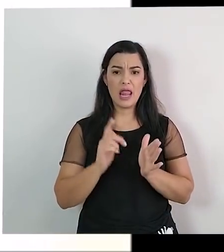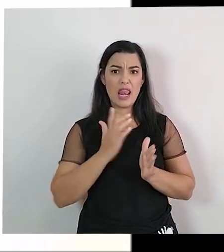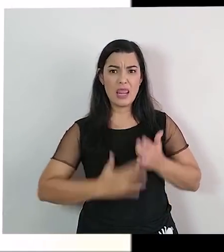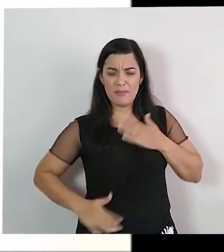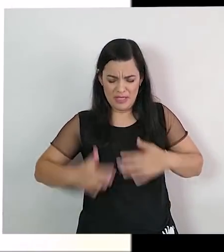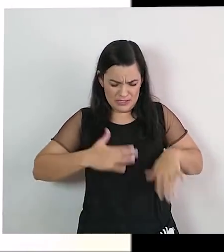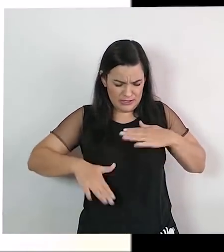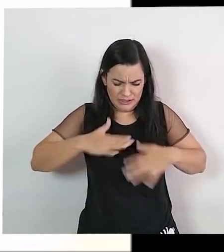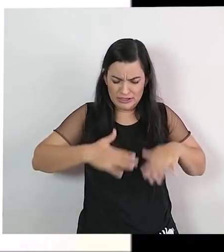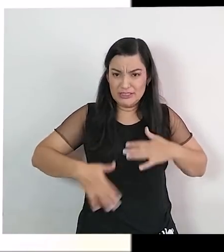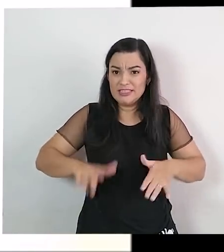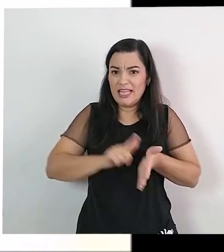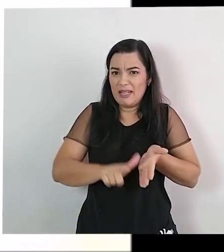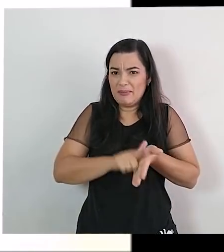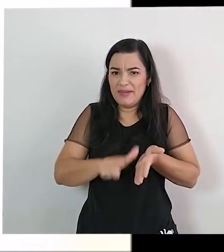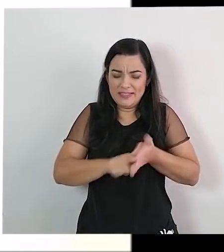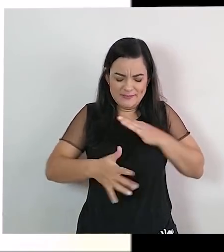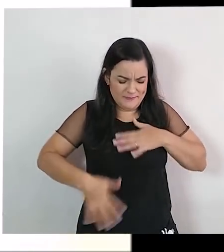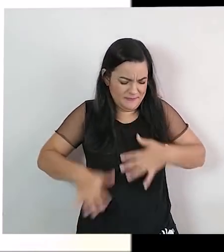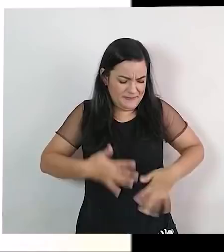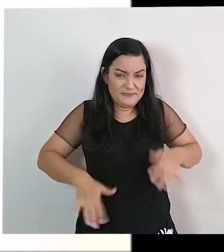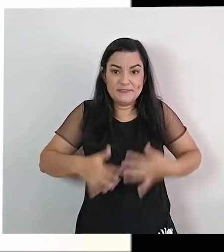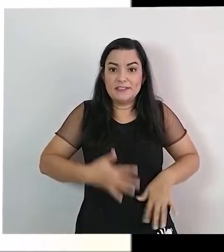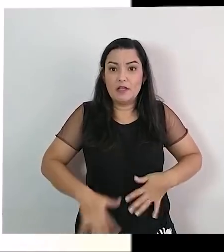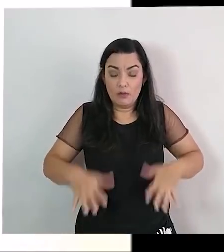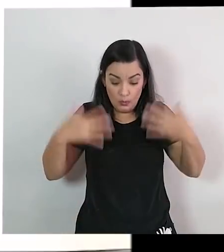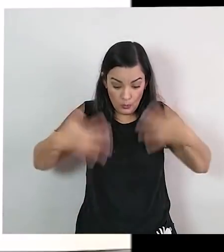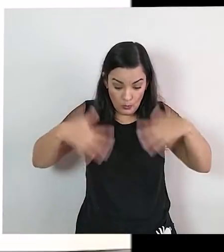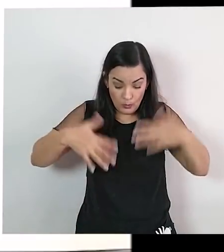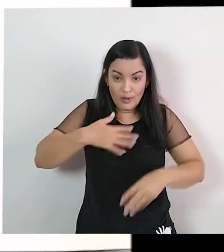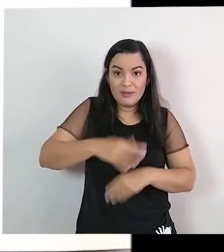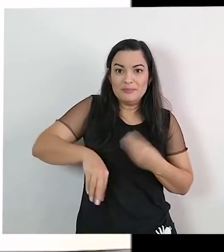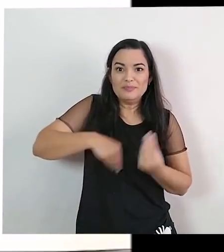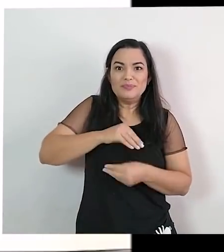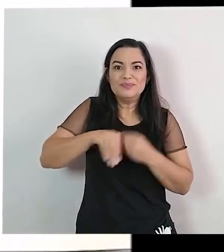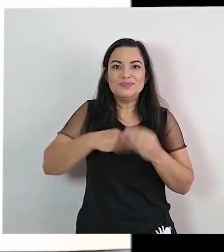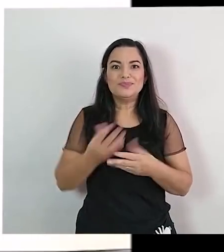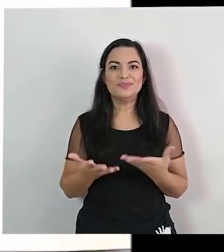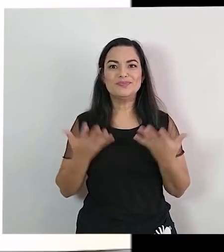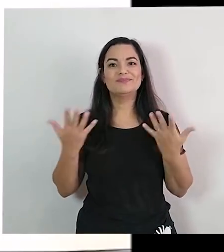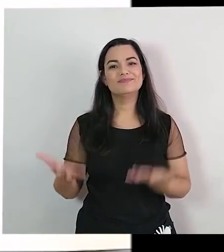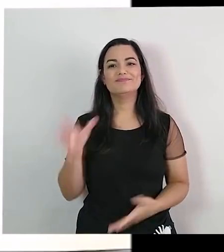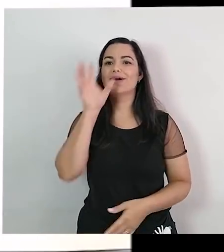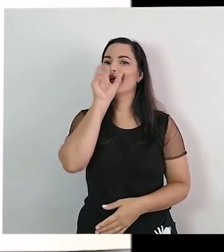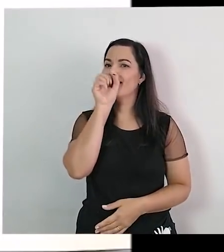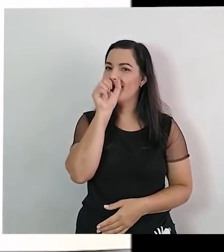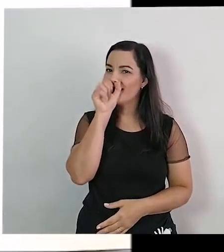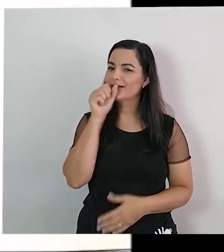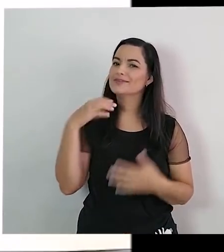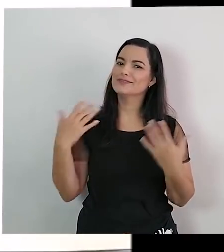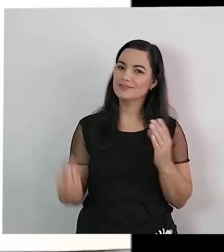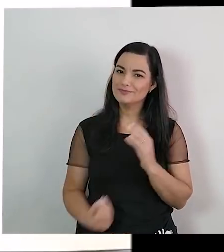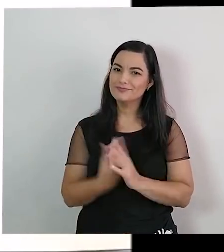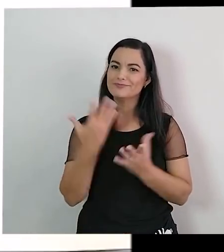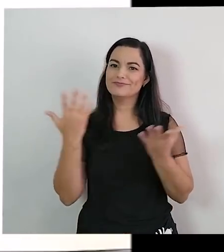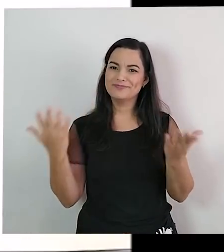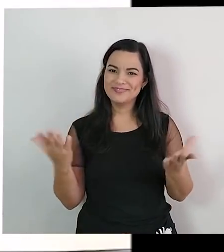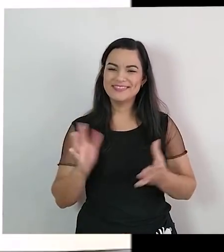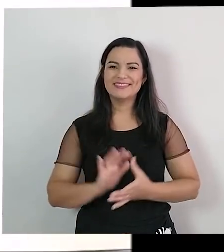Limpa, limpa, limpa. O gato não viu que a tinta misturou e laranja